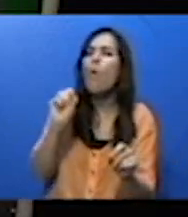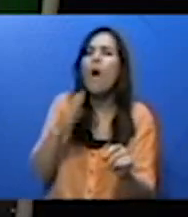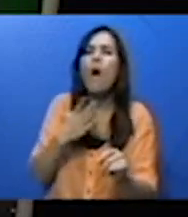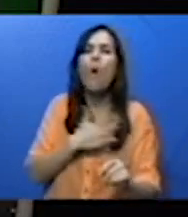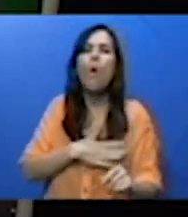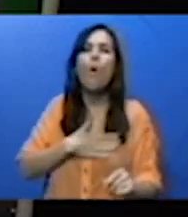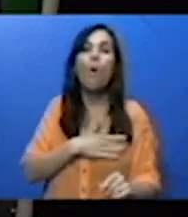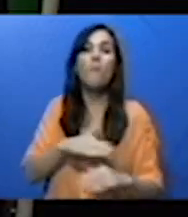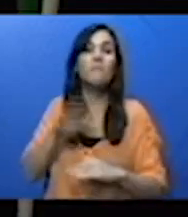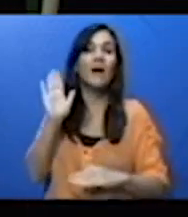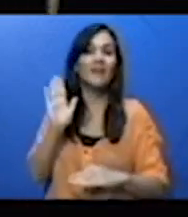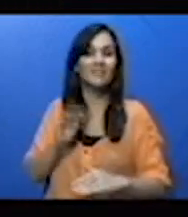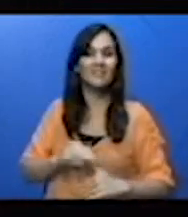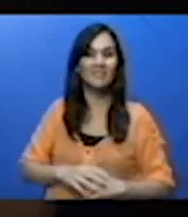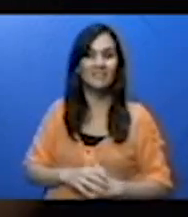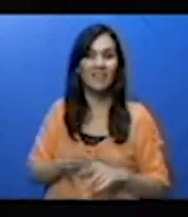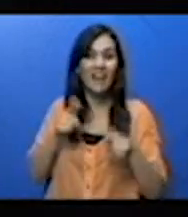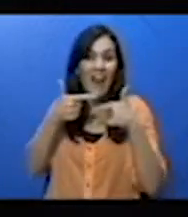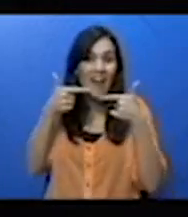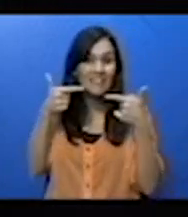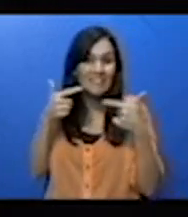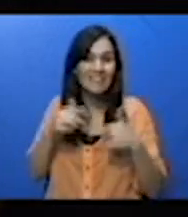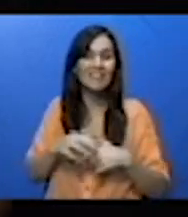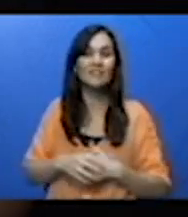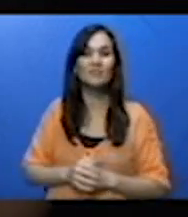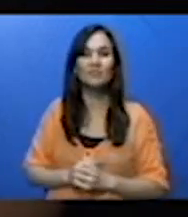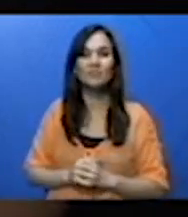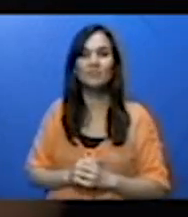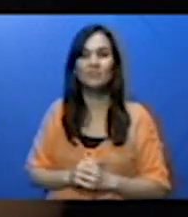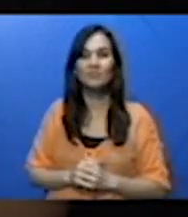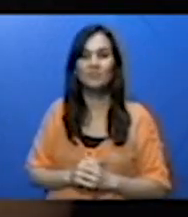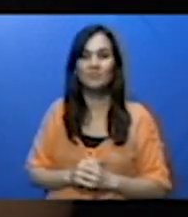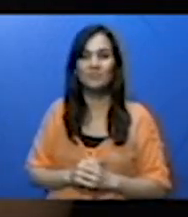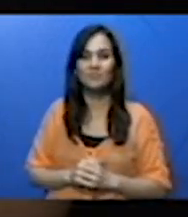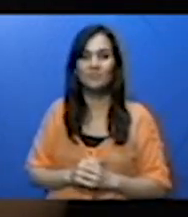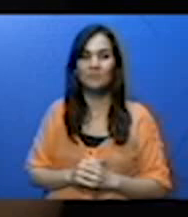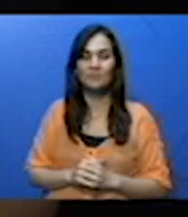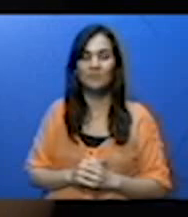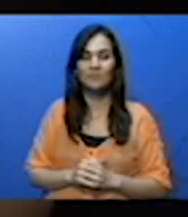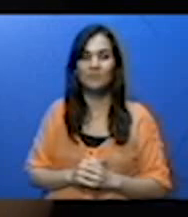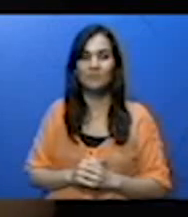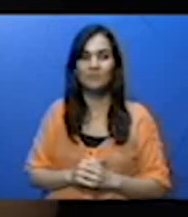gostou mais? Fala para mim. Interessante, não é?